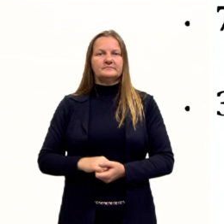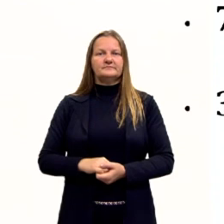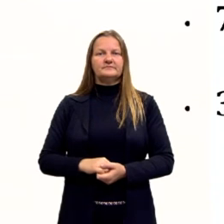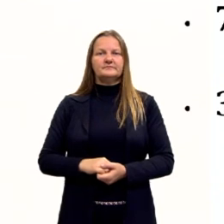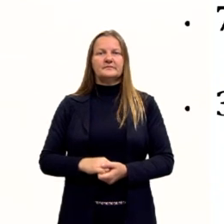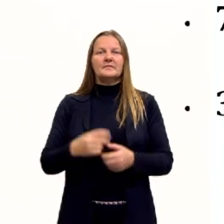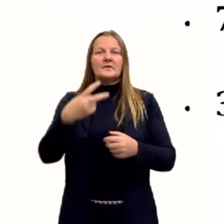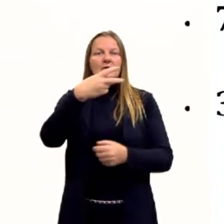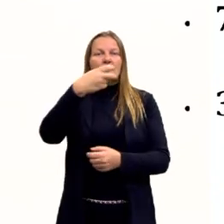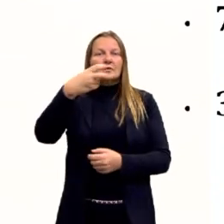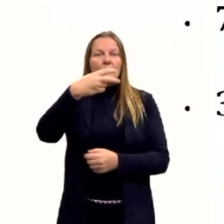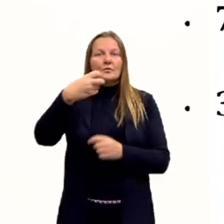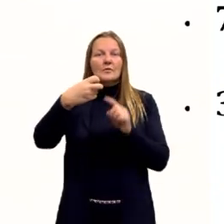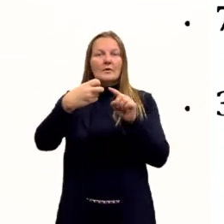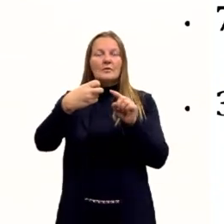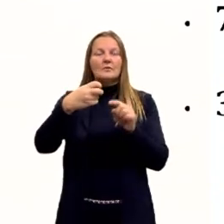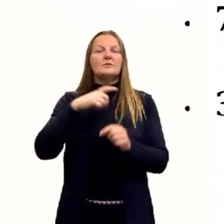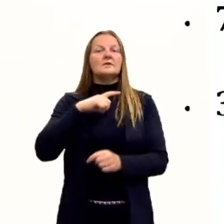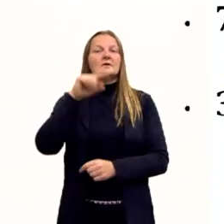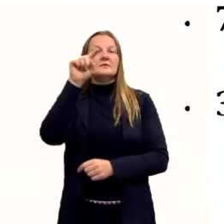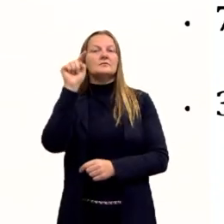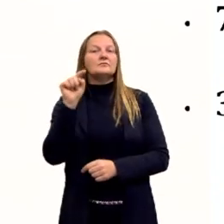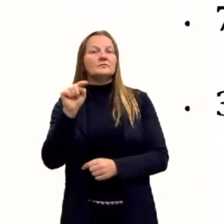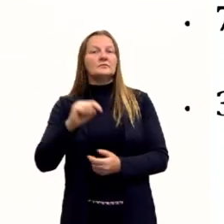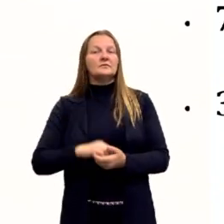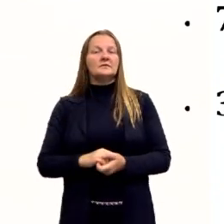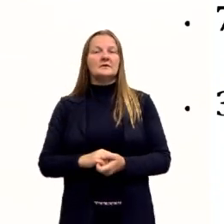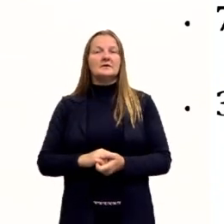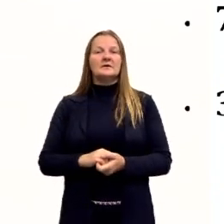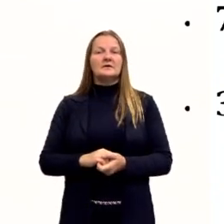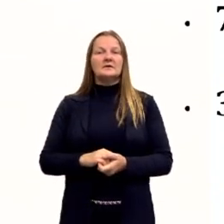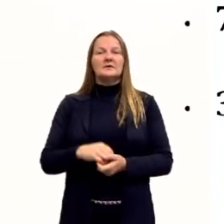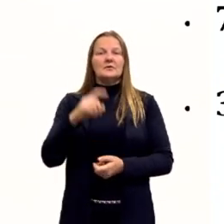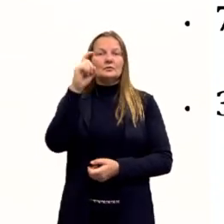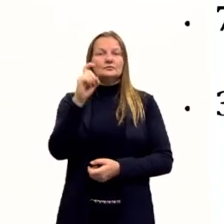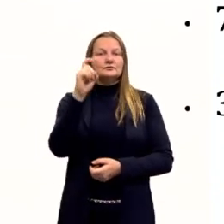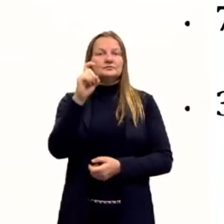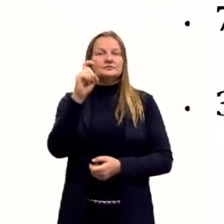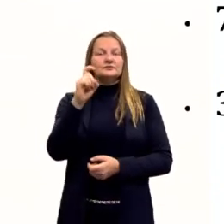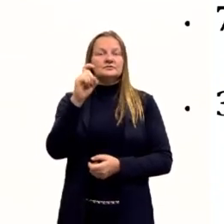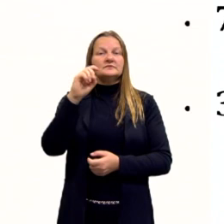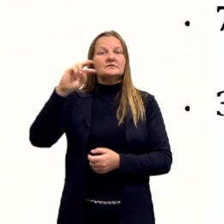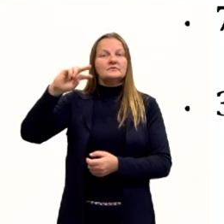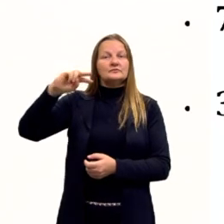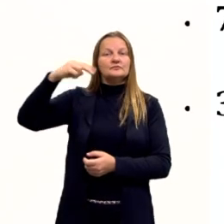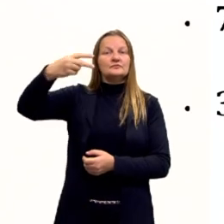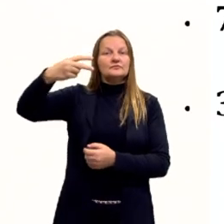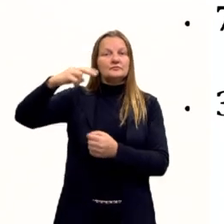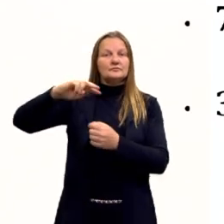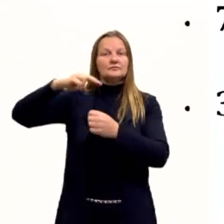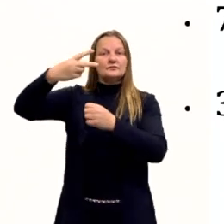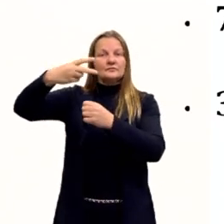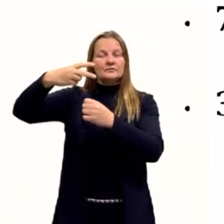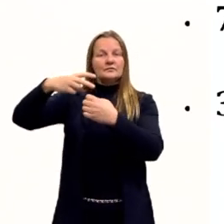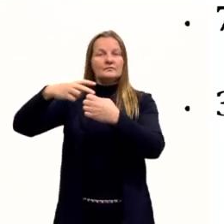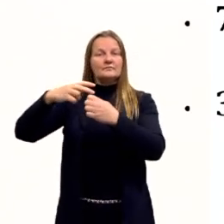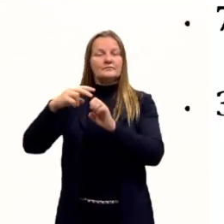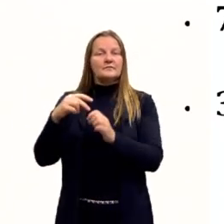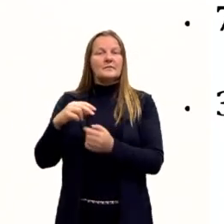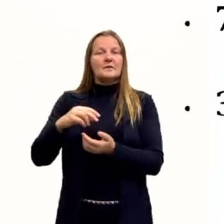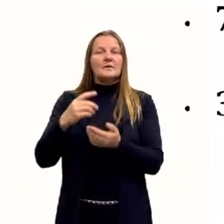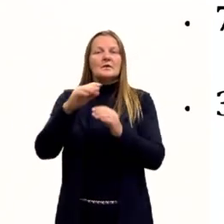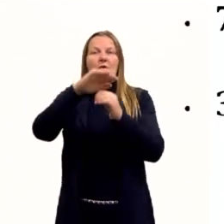então a igualdade temos a incógnita mas a que incógnita o X Ele tá no expoente né